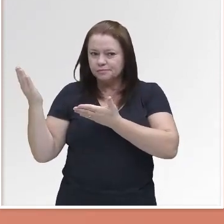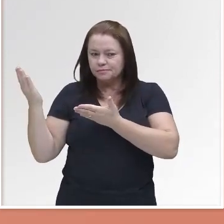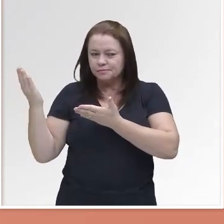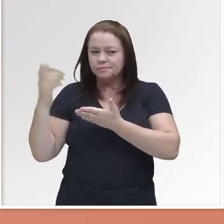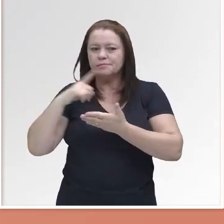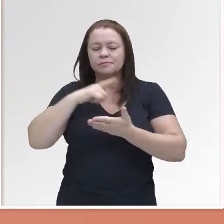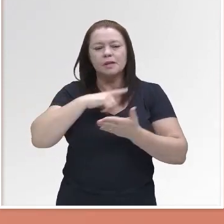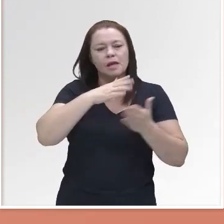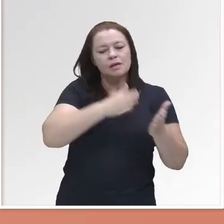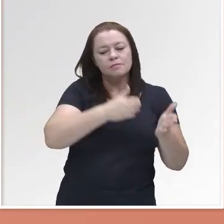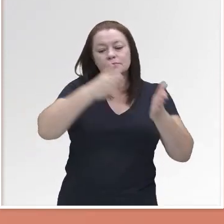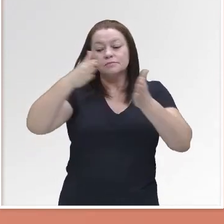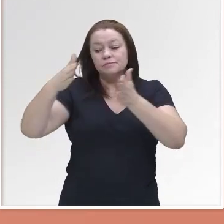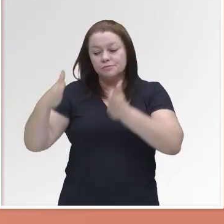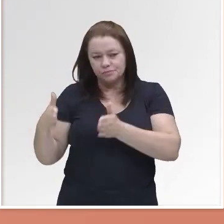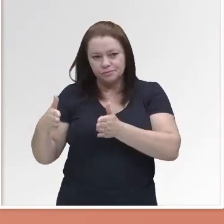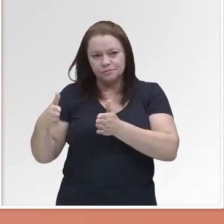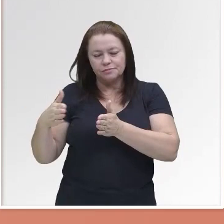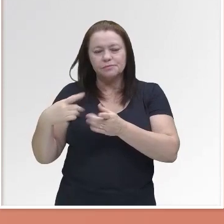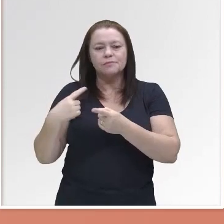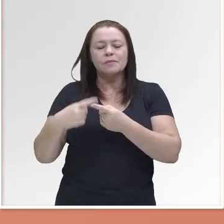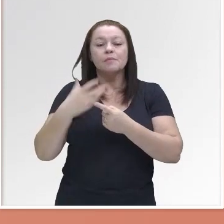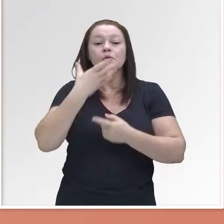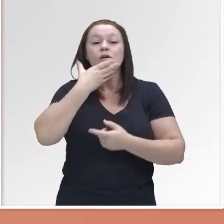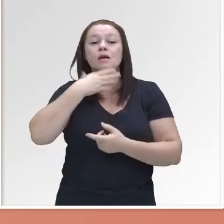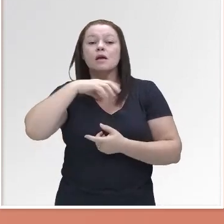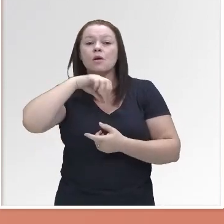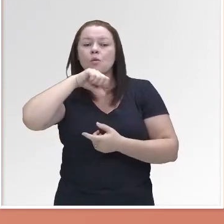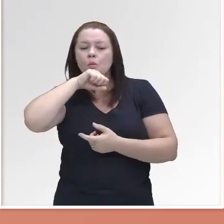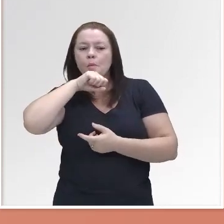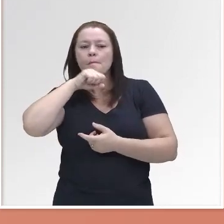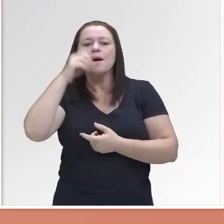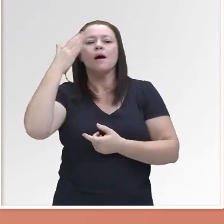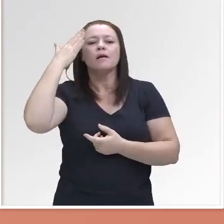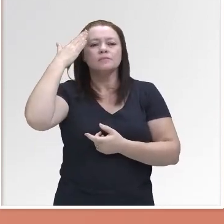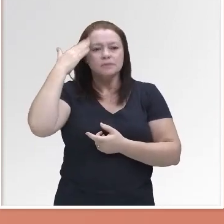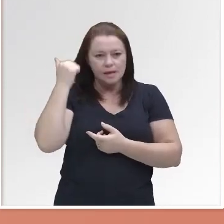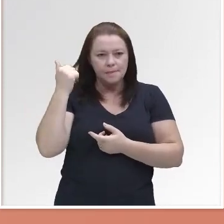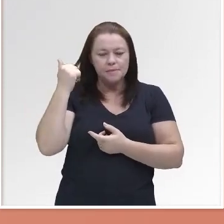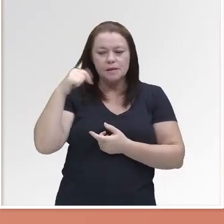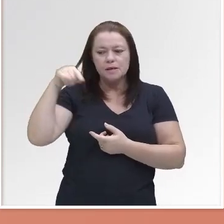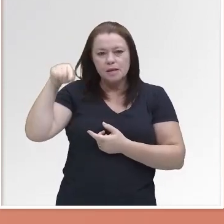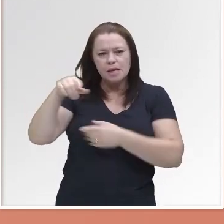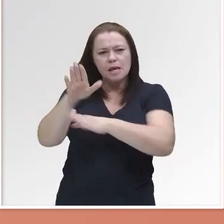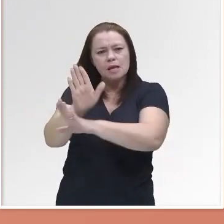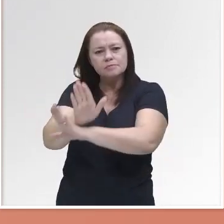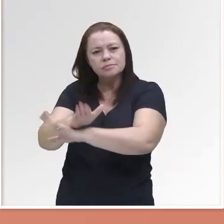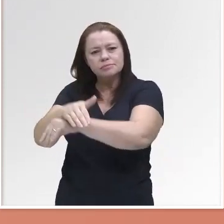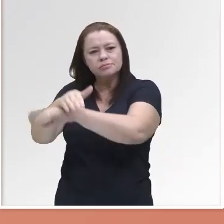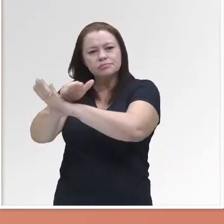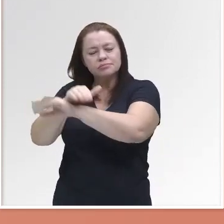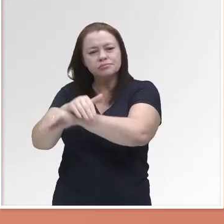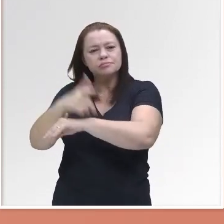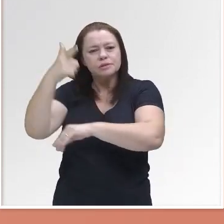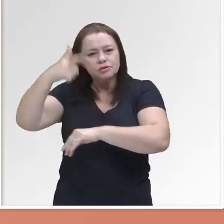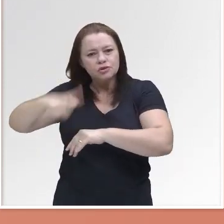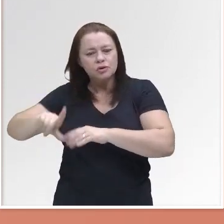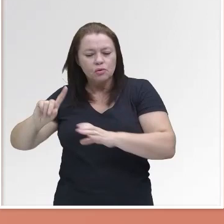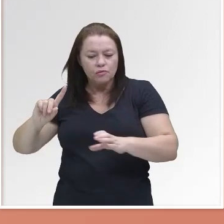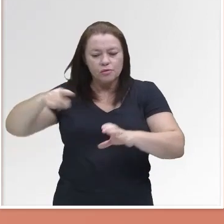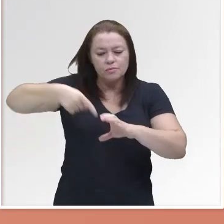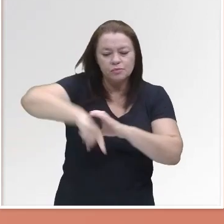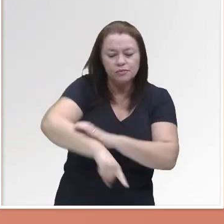o rei soube que ela havia ido para o fundo do mar e depois novamente ele